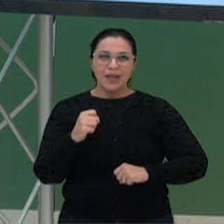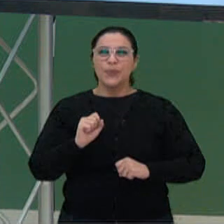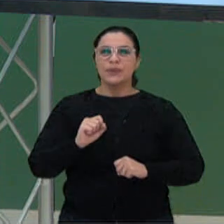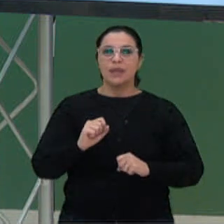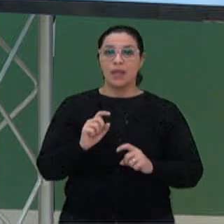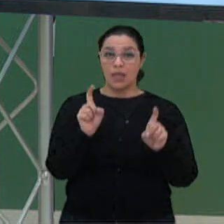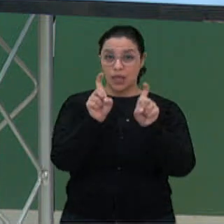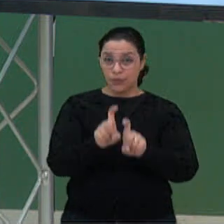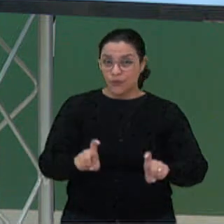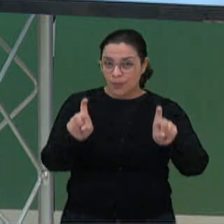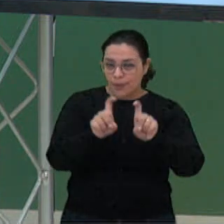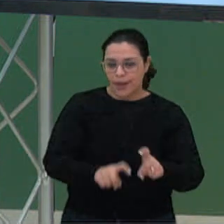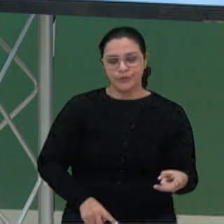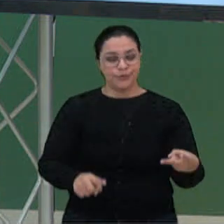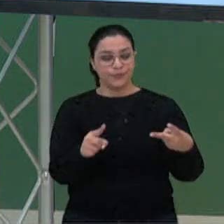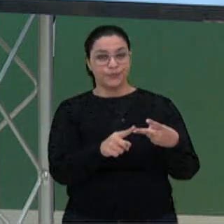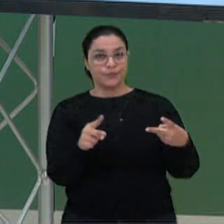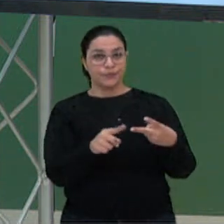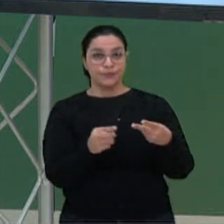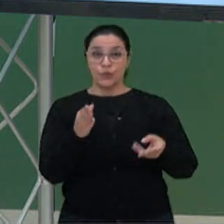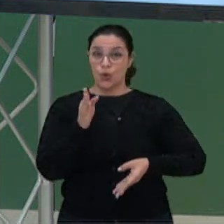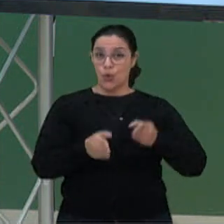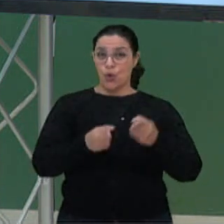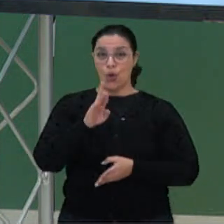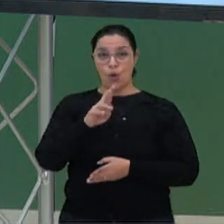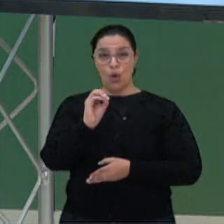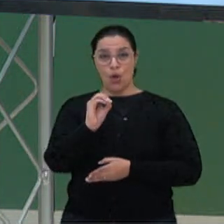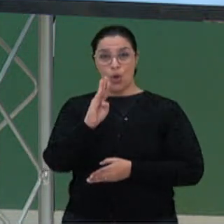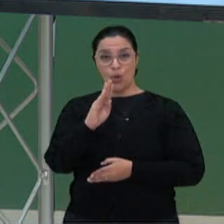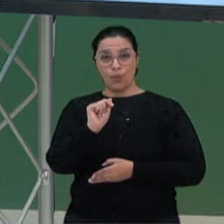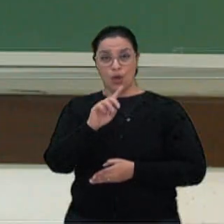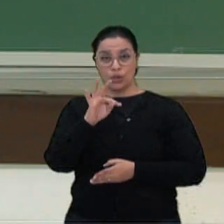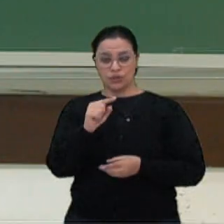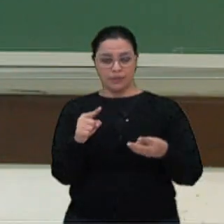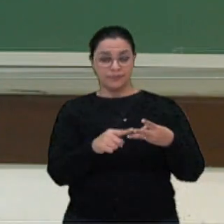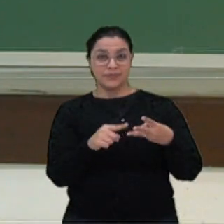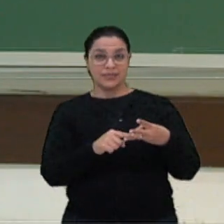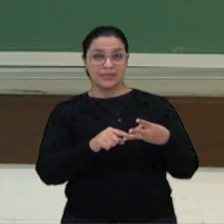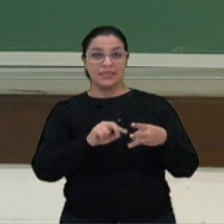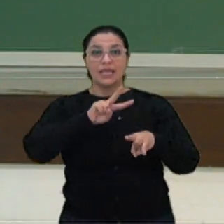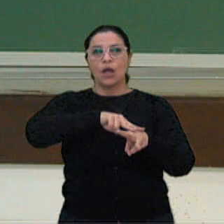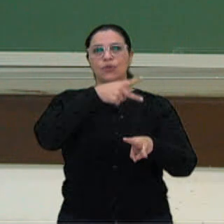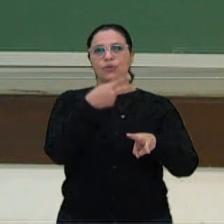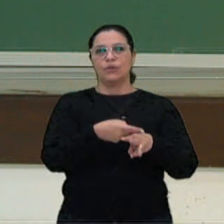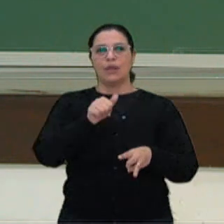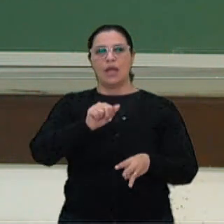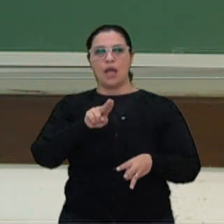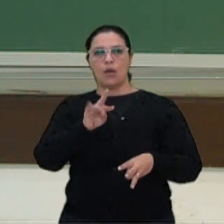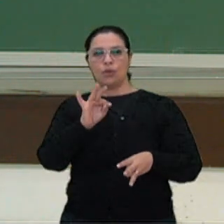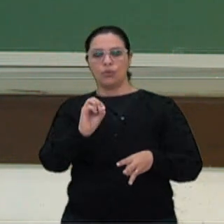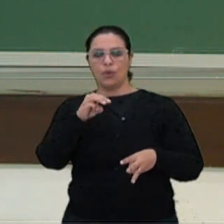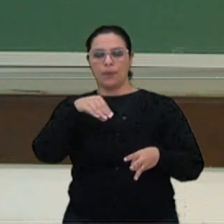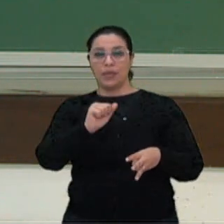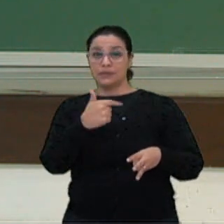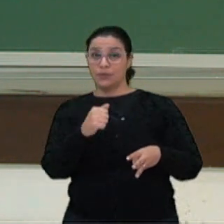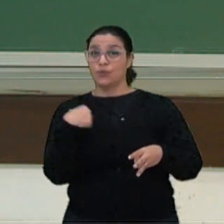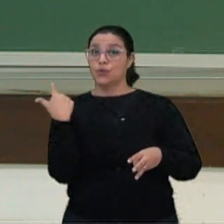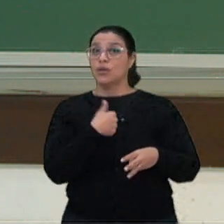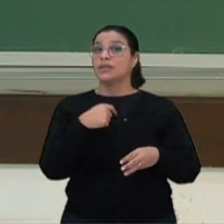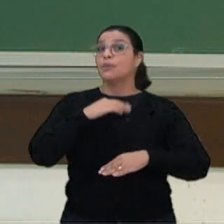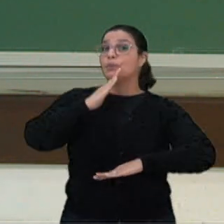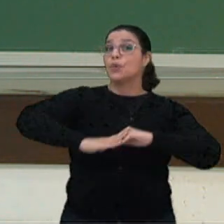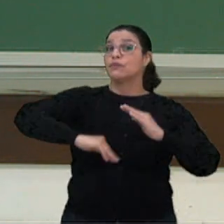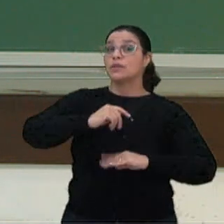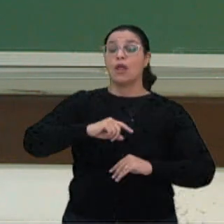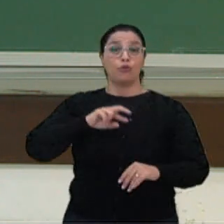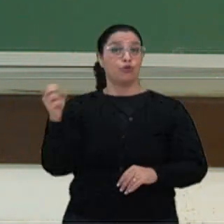informática. São fatores que mudam as características do trabalho. Aí nós vamos ter o quê? Novas profissões